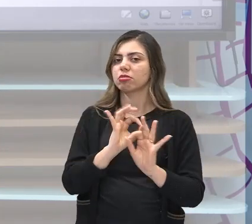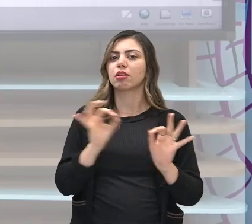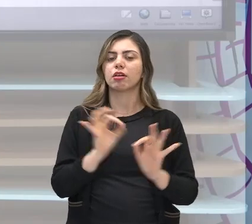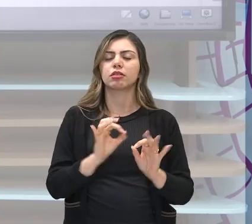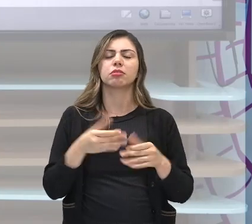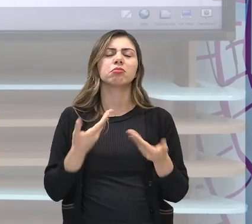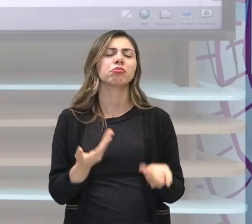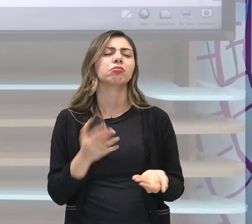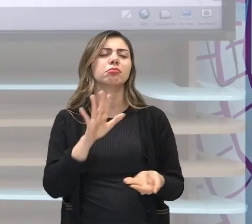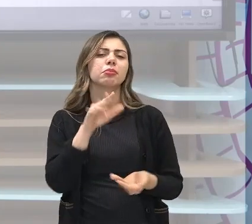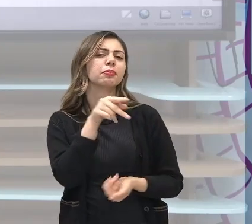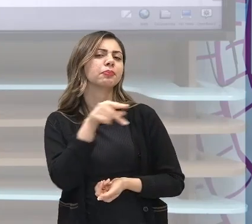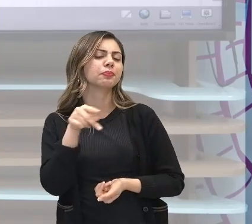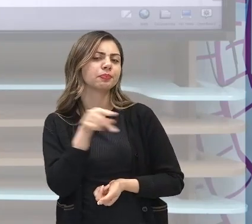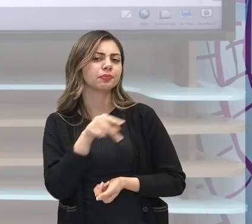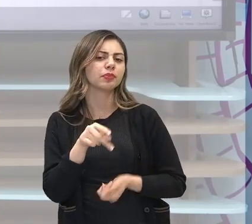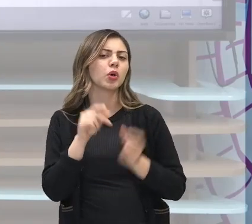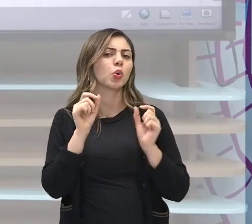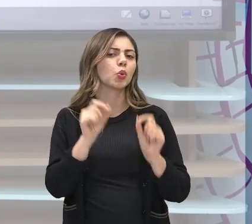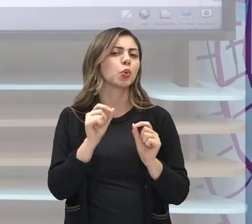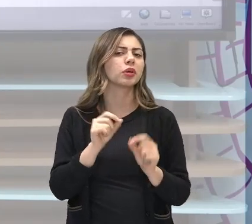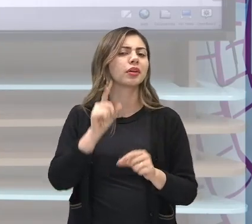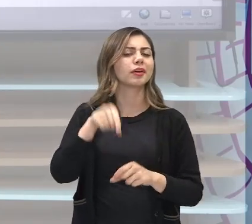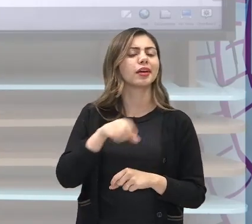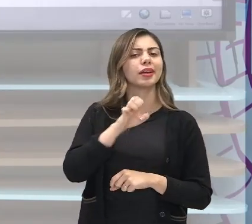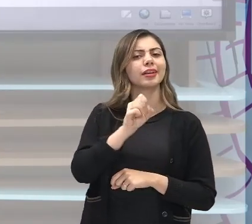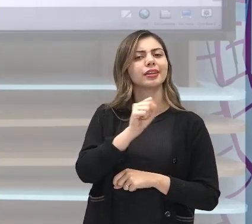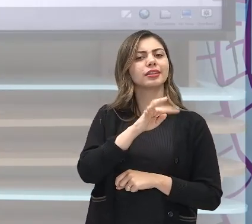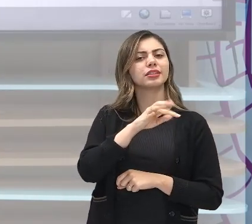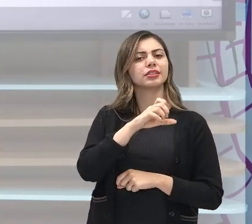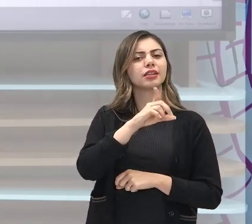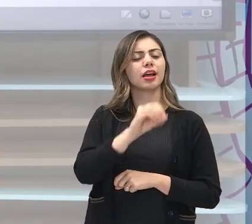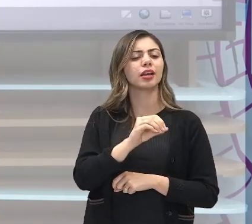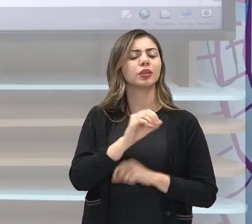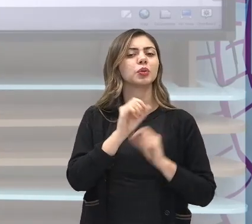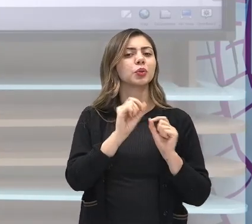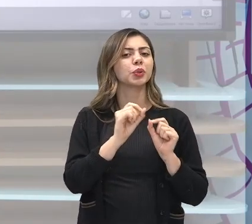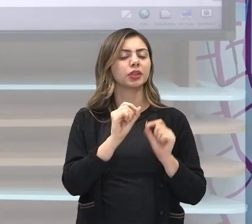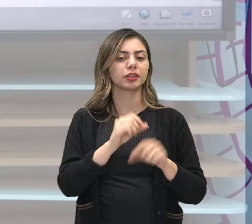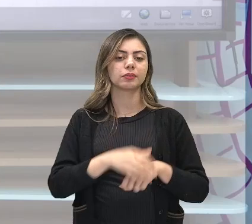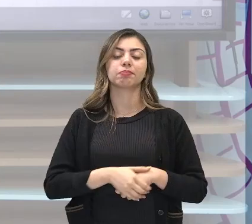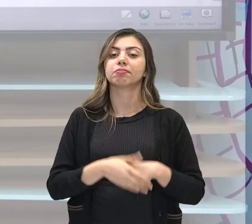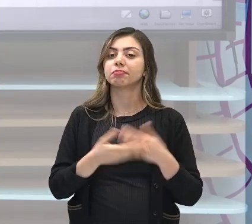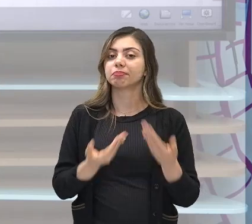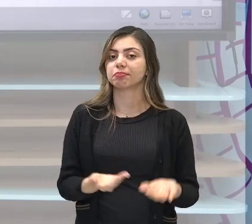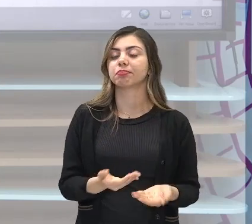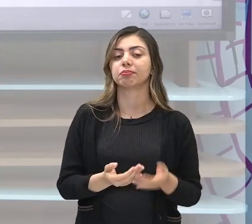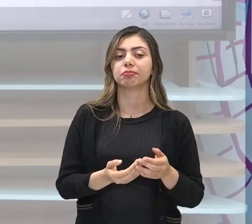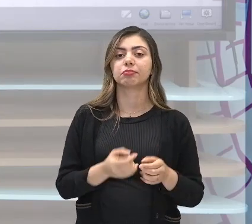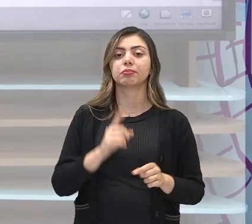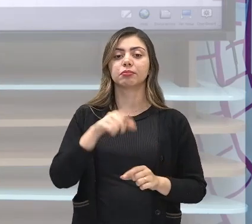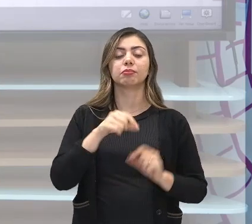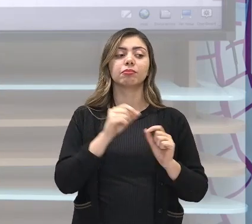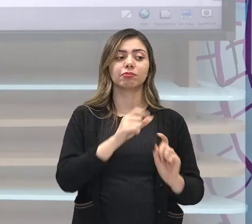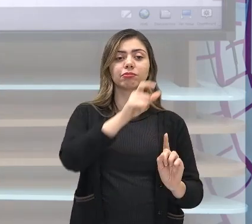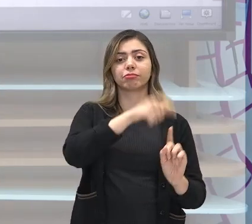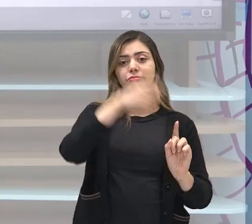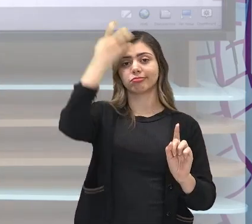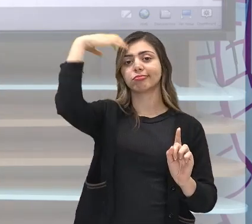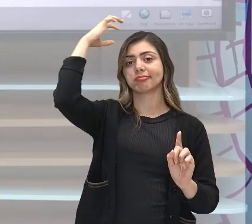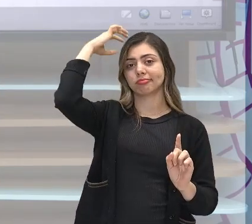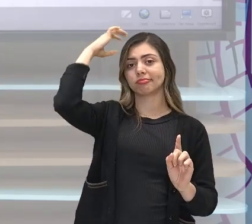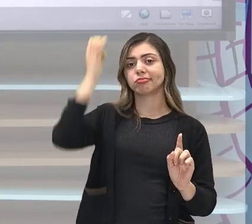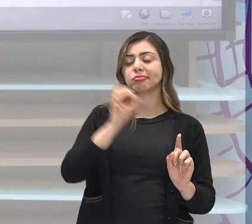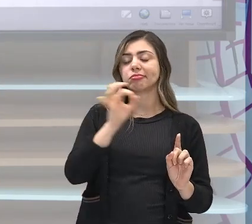Mas, professor, o que é o Estado? Naquele momento era justamente quem? O monarca, né?